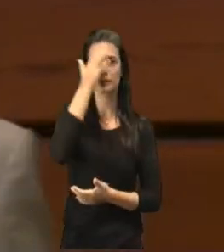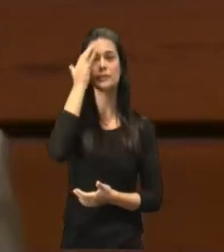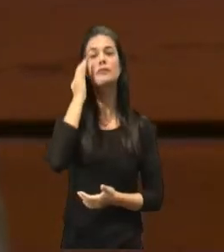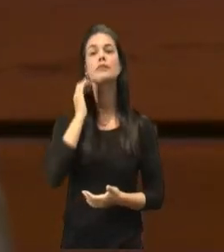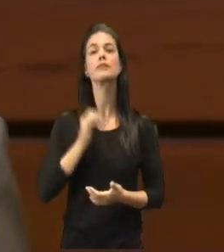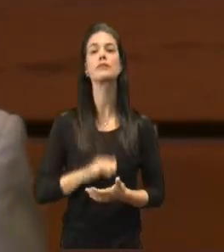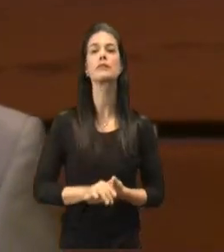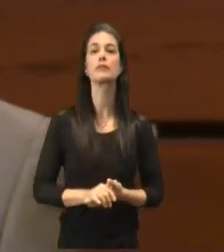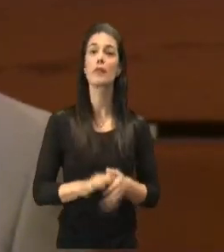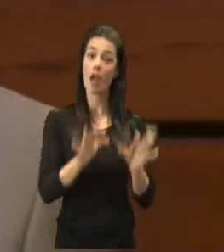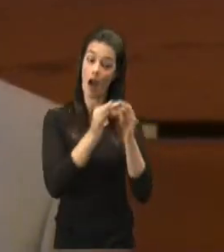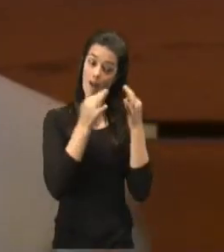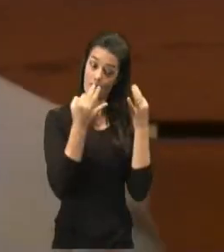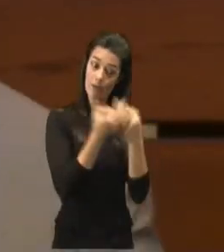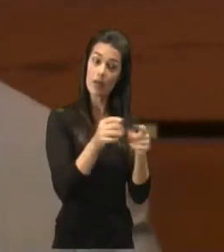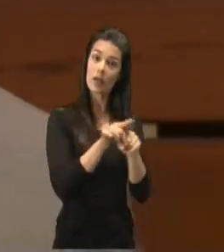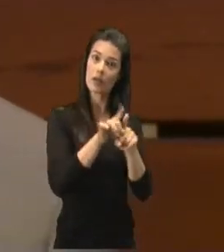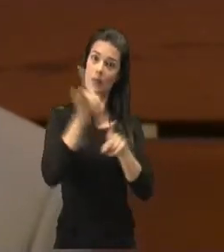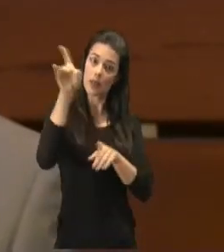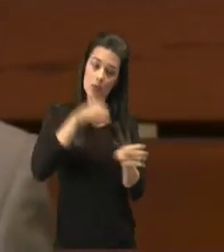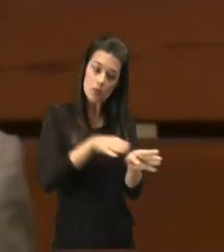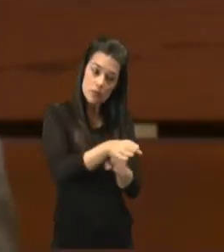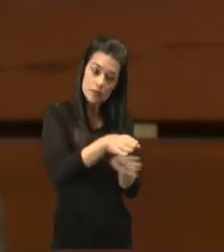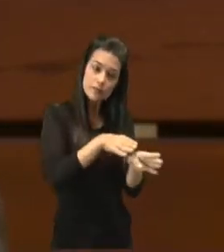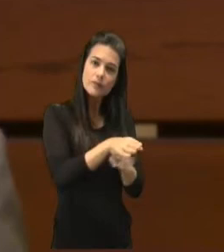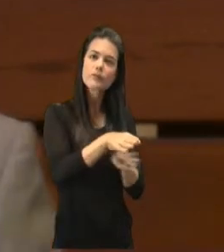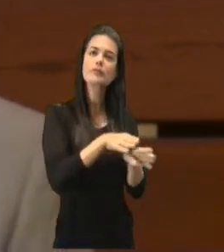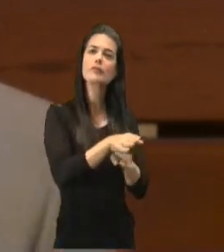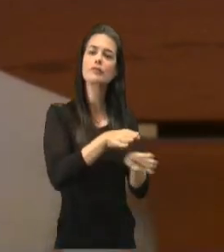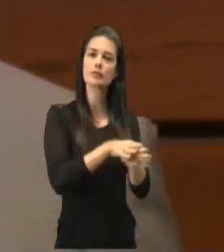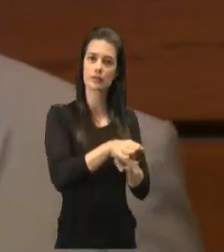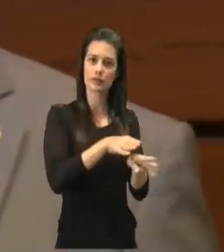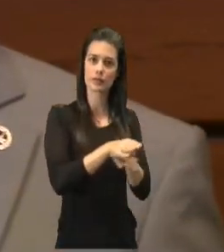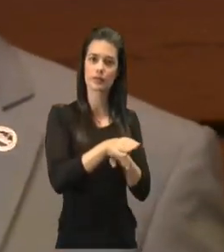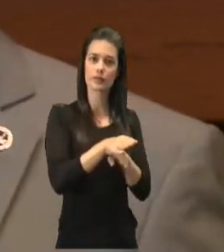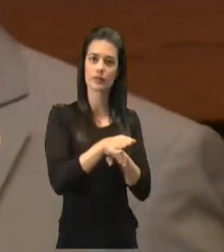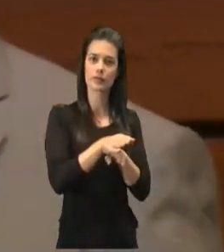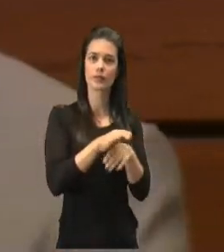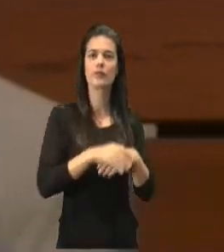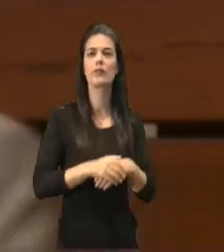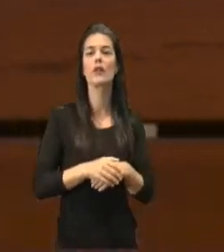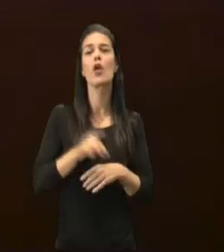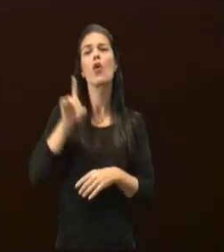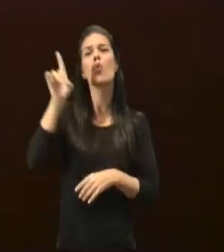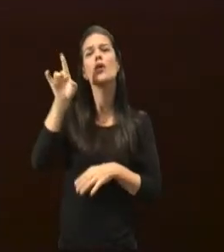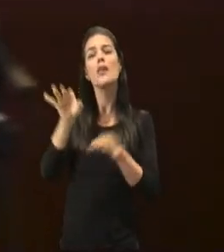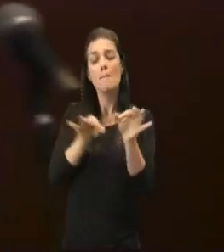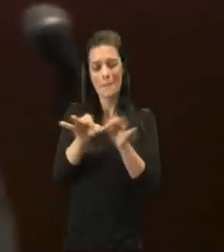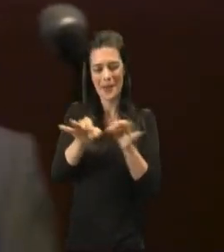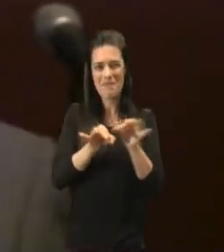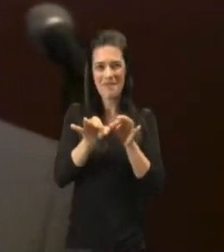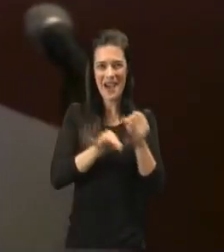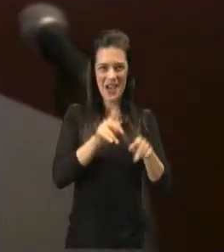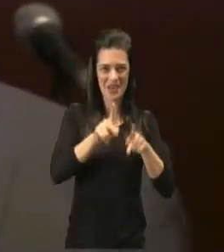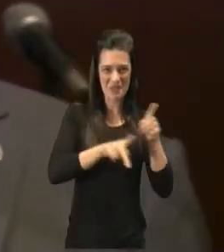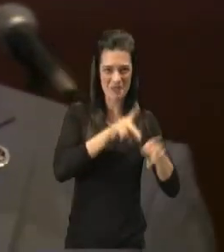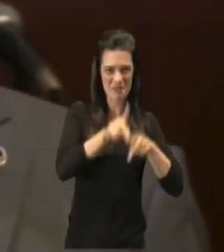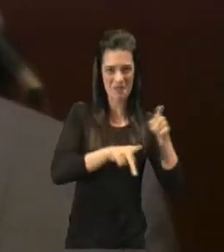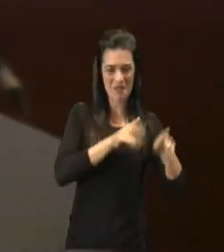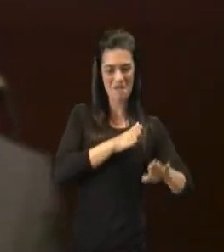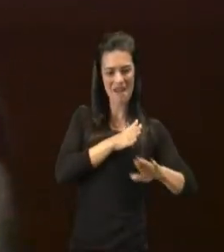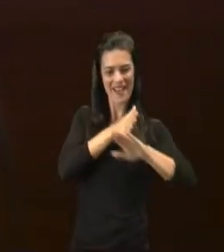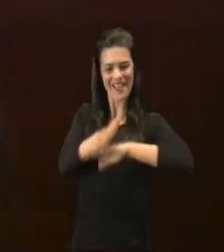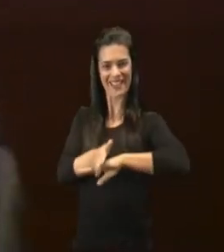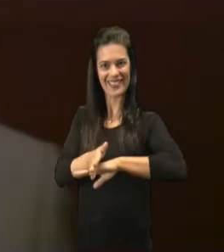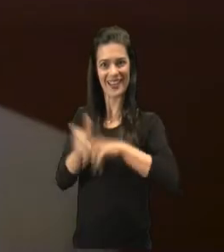dessas diretrizes. Porque dentro daquele contexto que nós observamos, quando Deus prepara o povo para entrar na terra